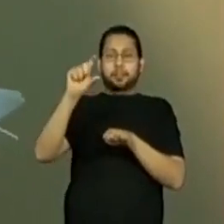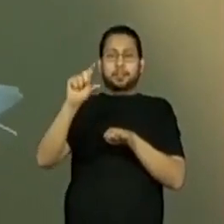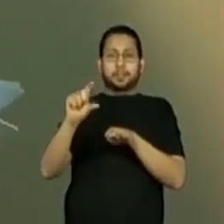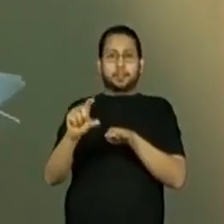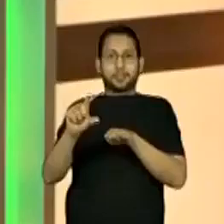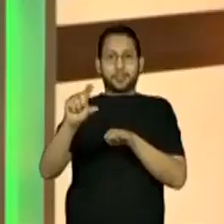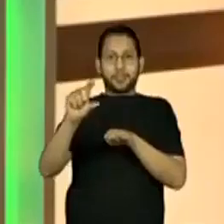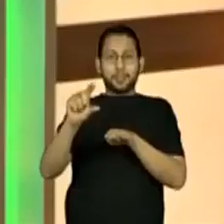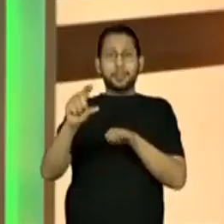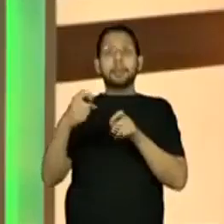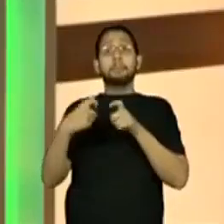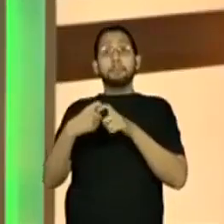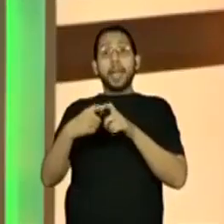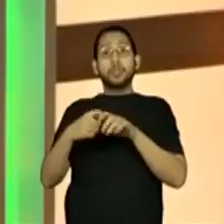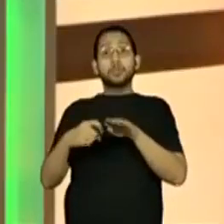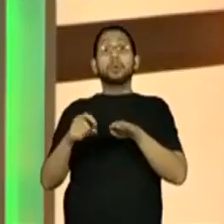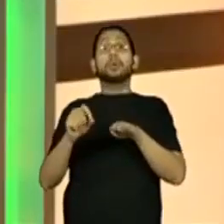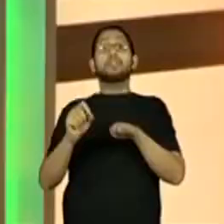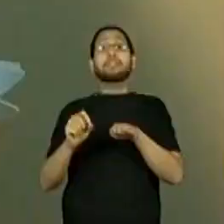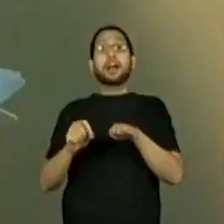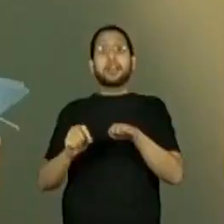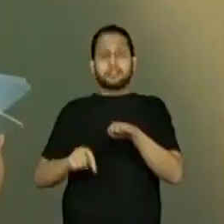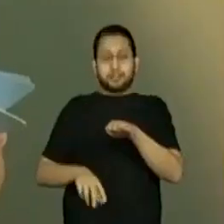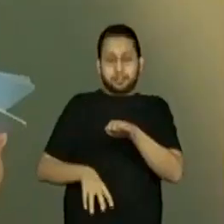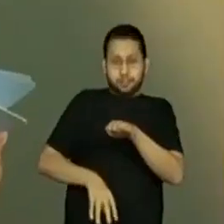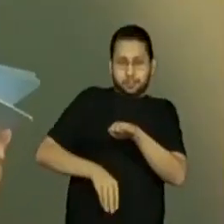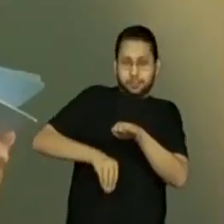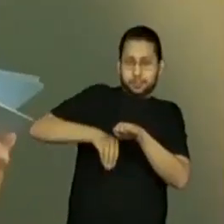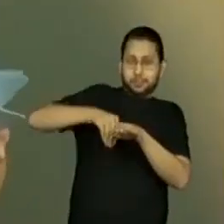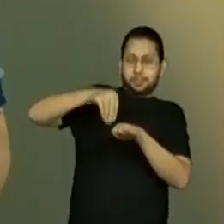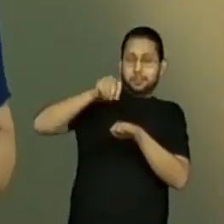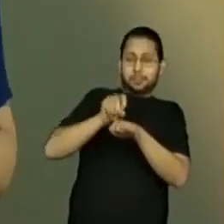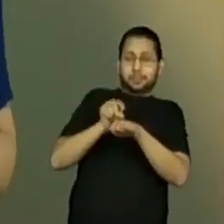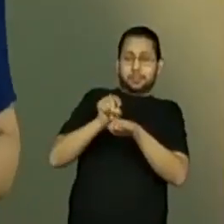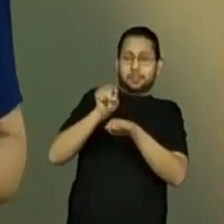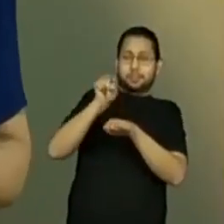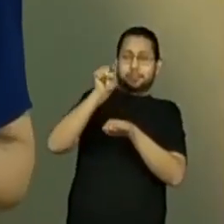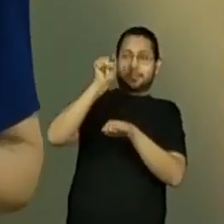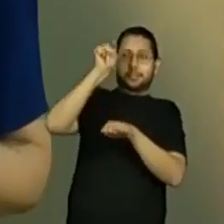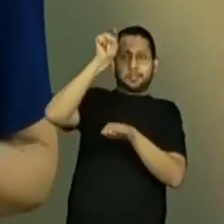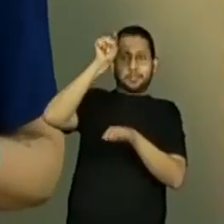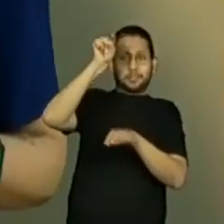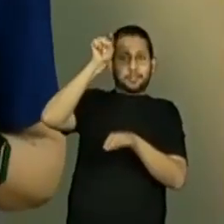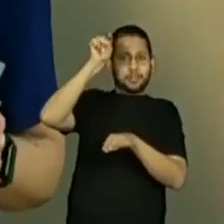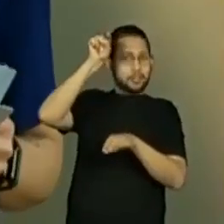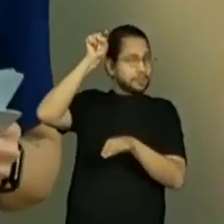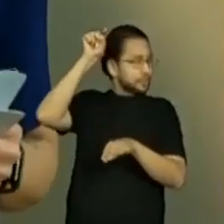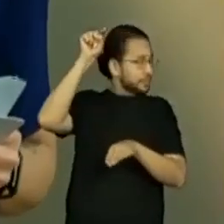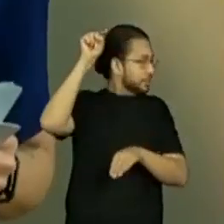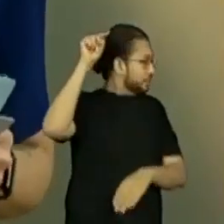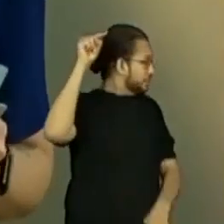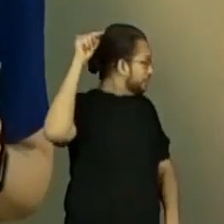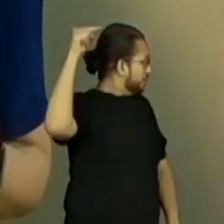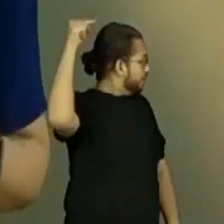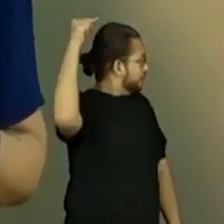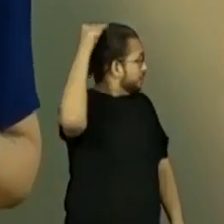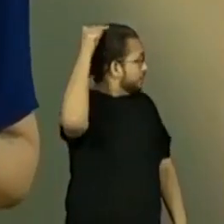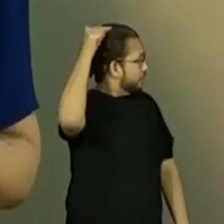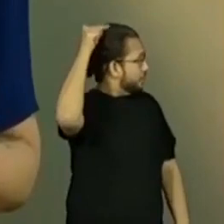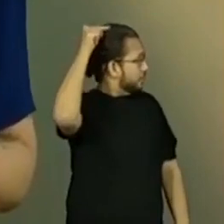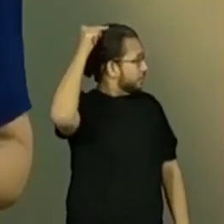régua. E aquela régua, né? E aquela régua mede a sua altura. Mas se você não